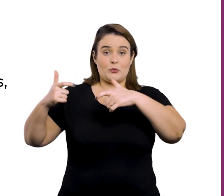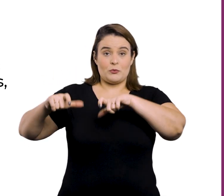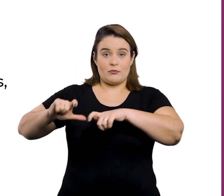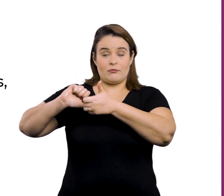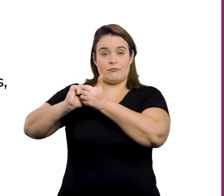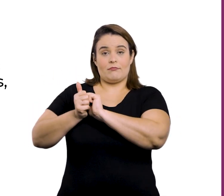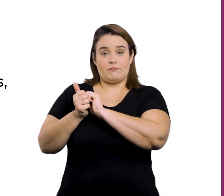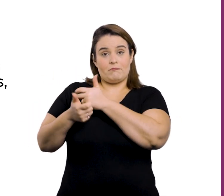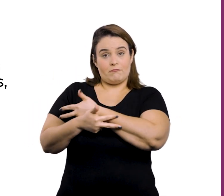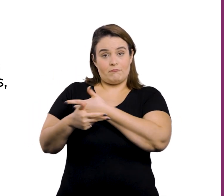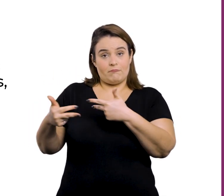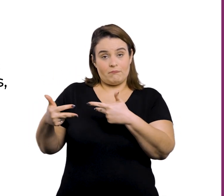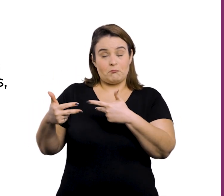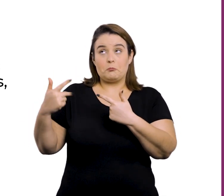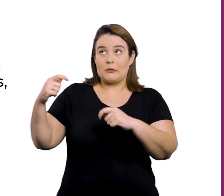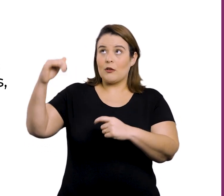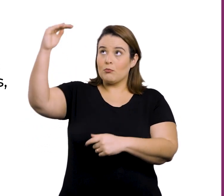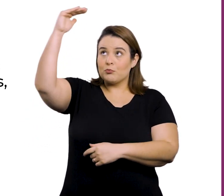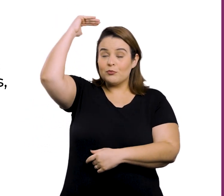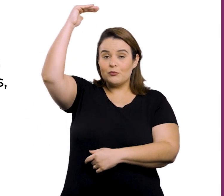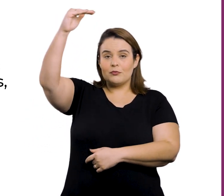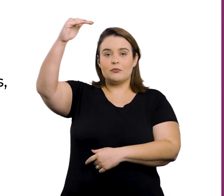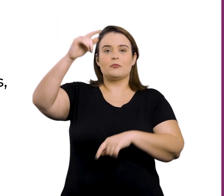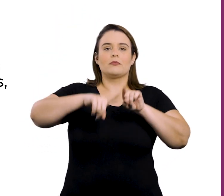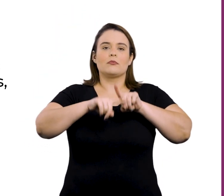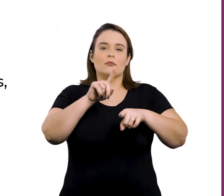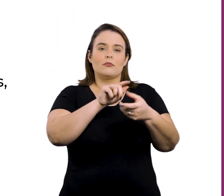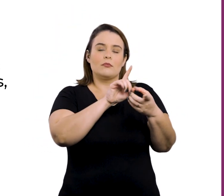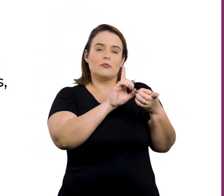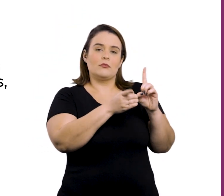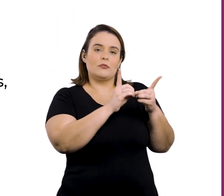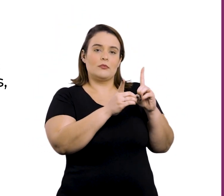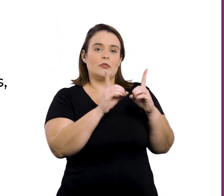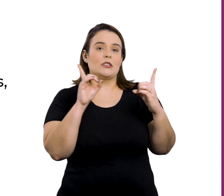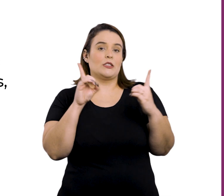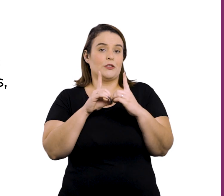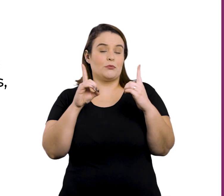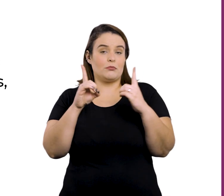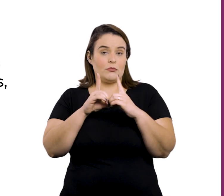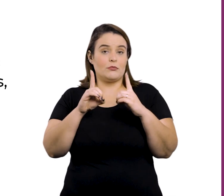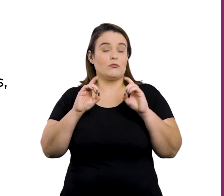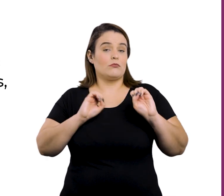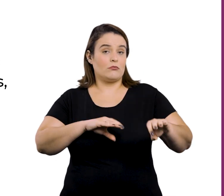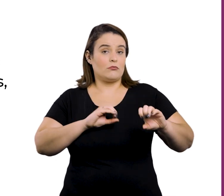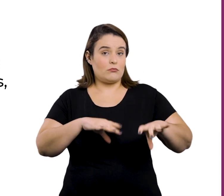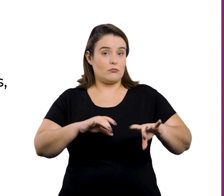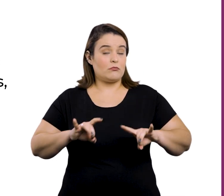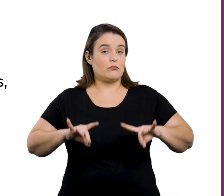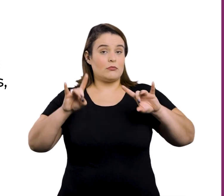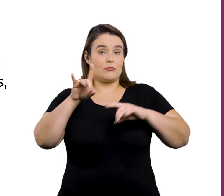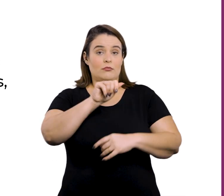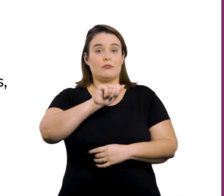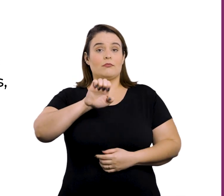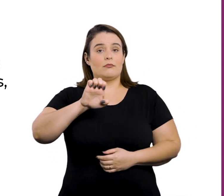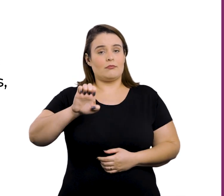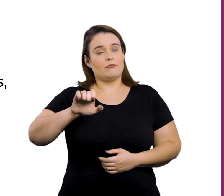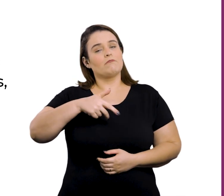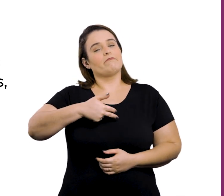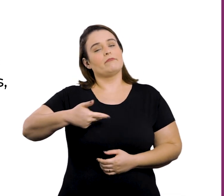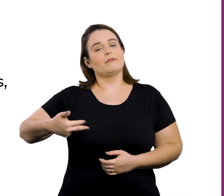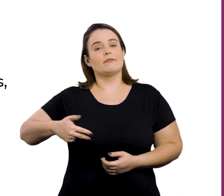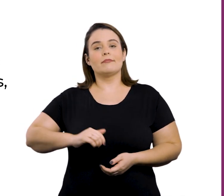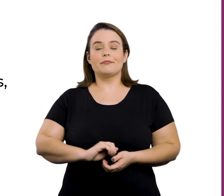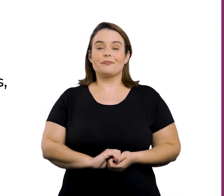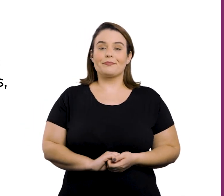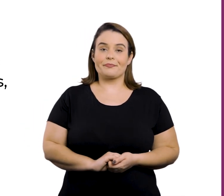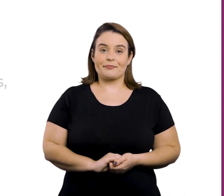bibliotecas, quadras poliesportivas cobertas, materiais didáticos, atendimento educacional especializado, AEE,